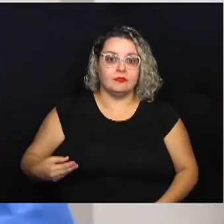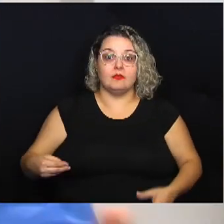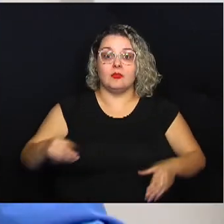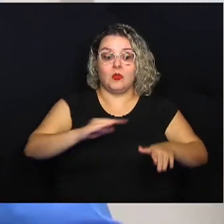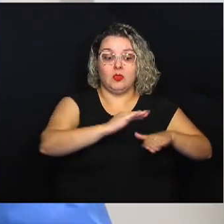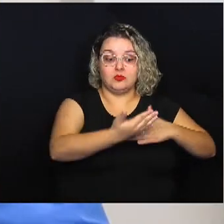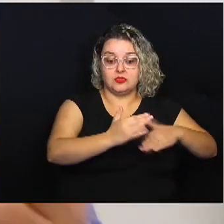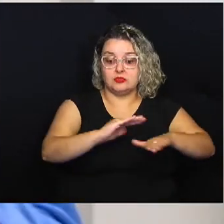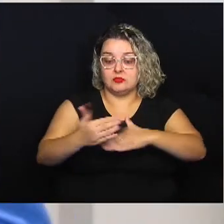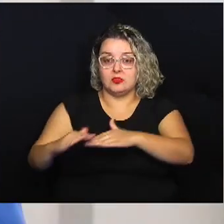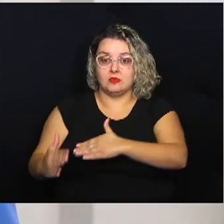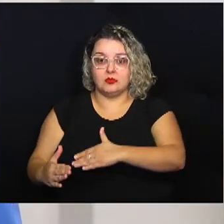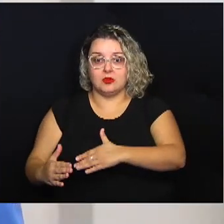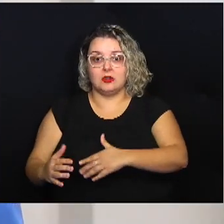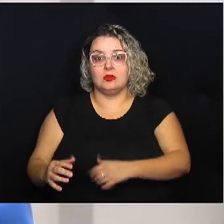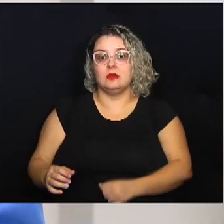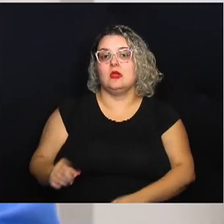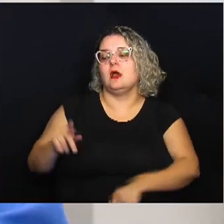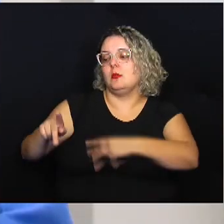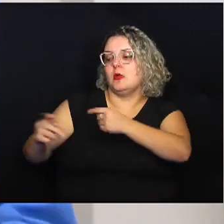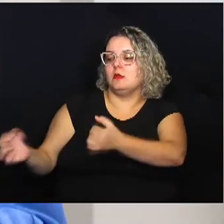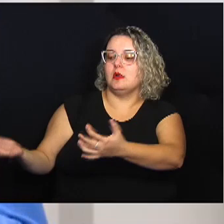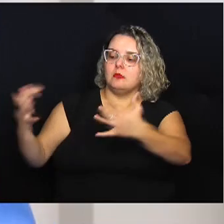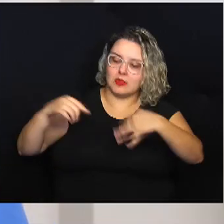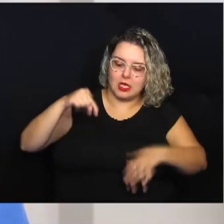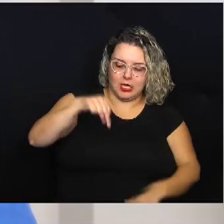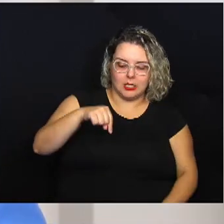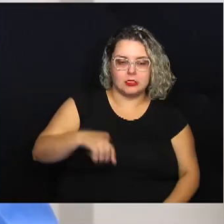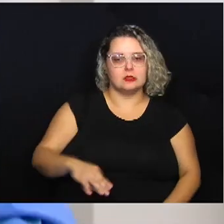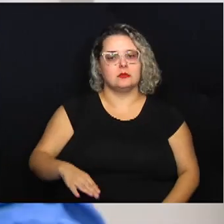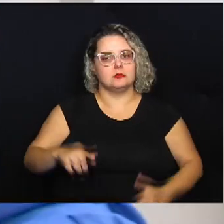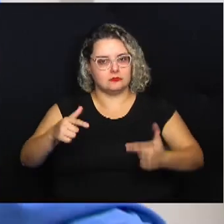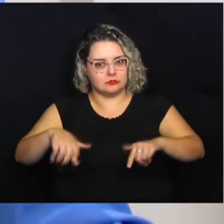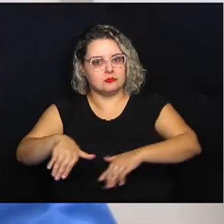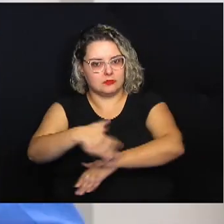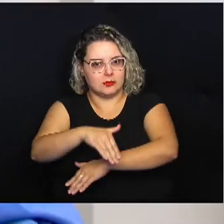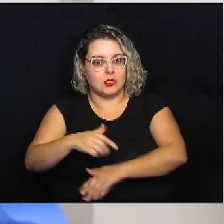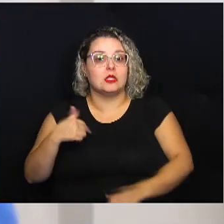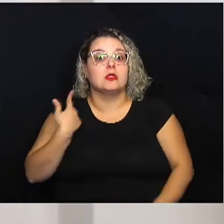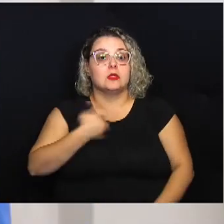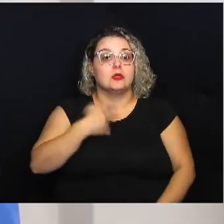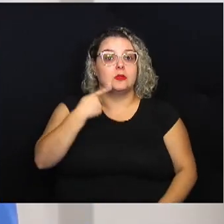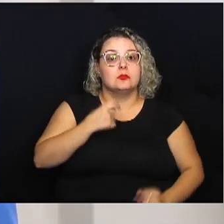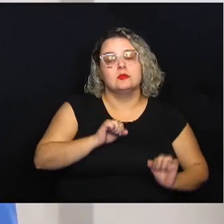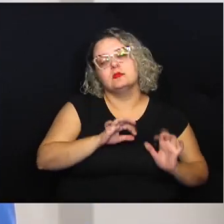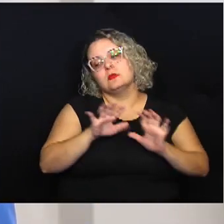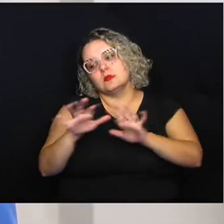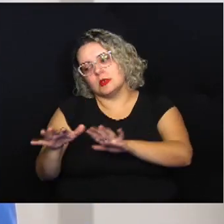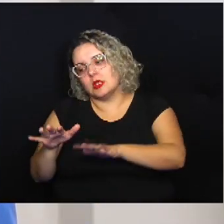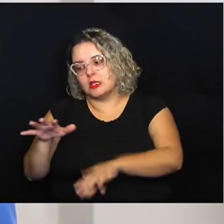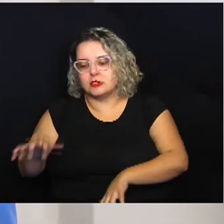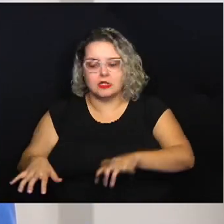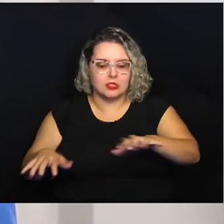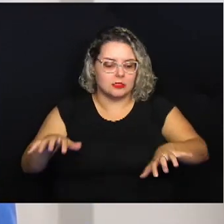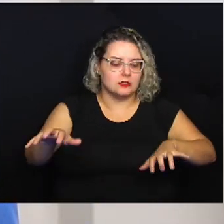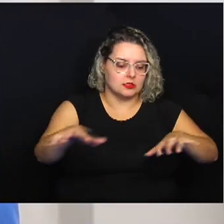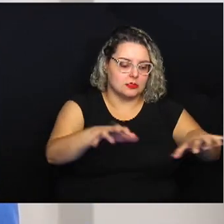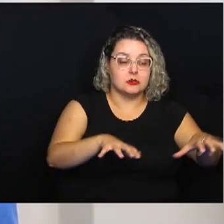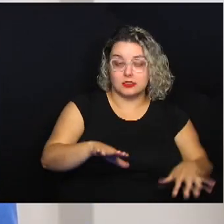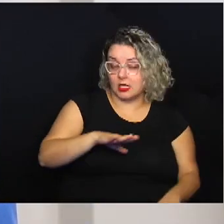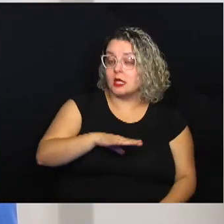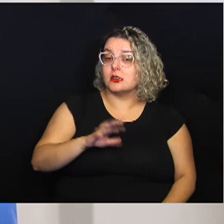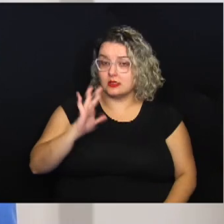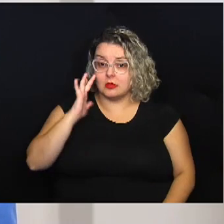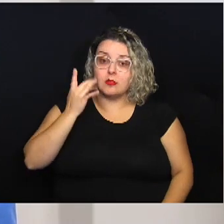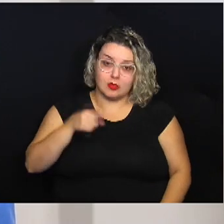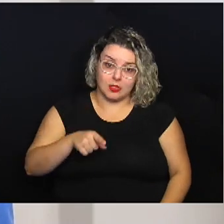ao invés da população ter que se deslocar para cá, que a gente possa levar os vereadores nas regiões da cidade, né? Eu acho que isso